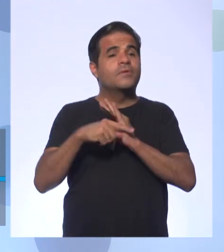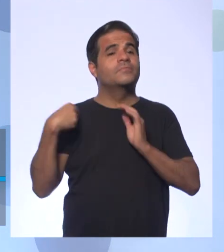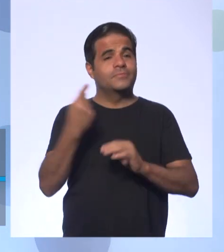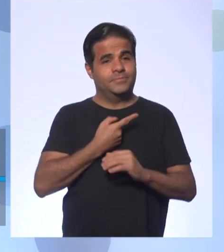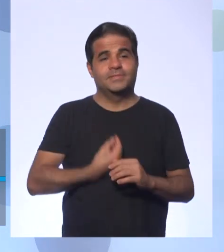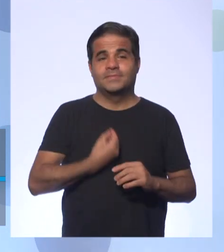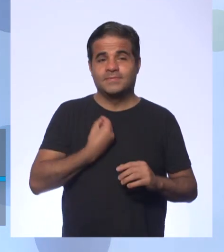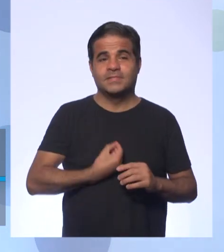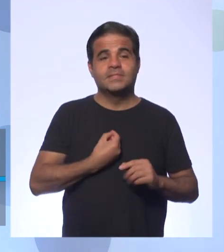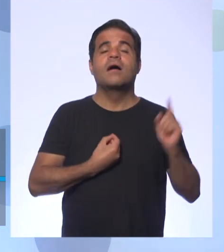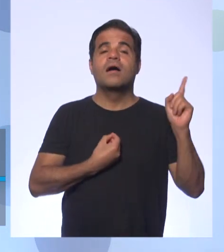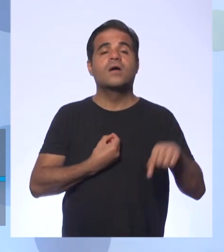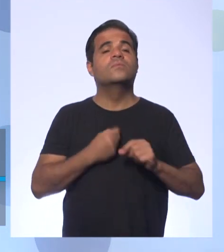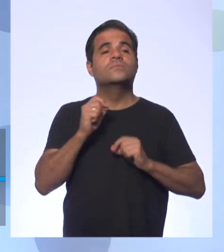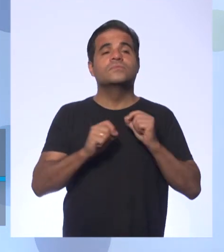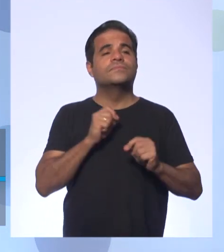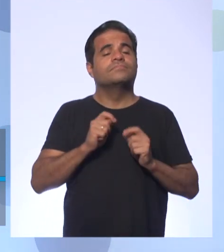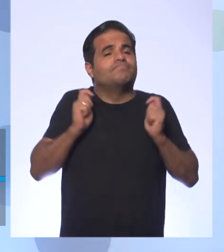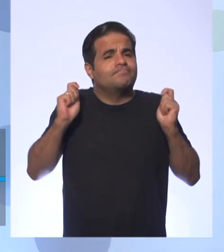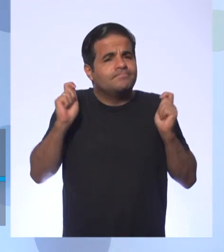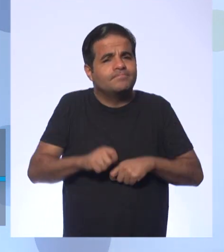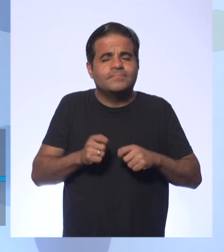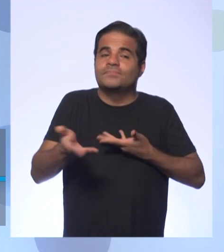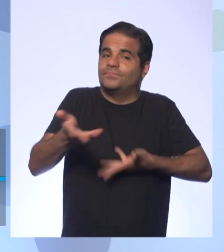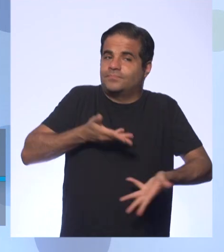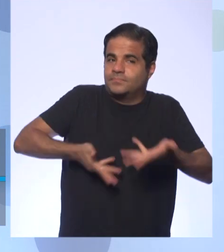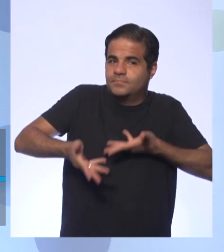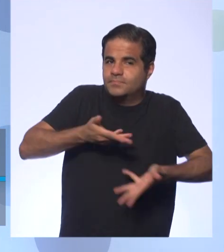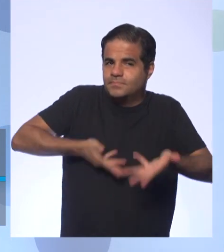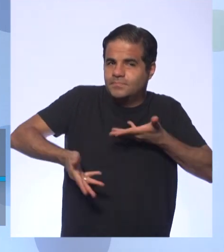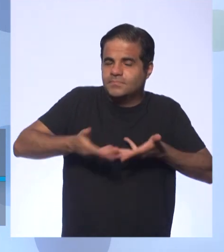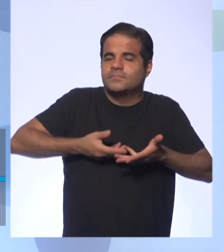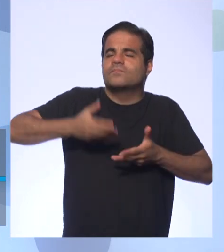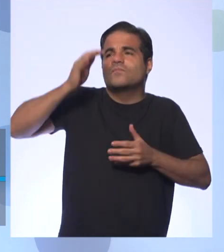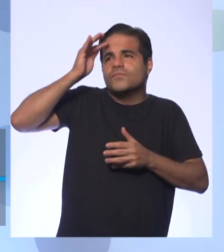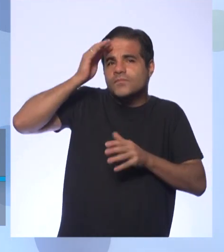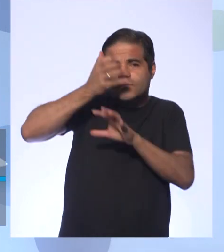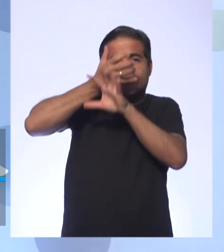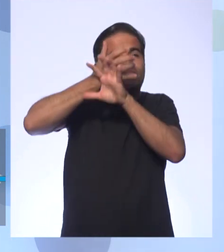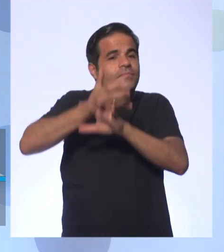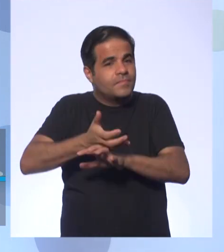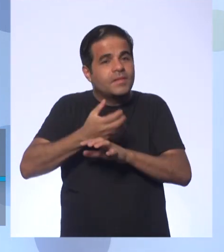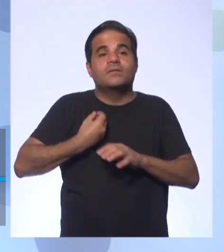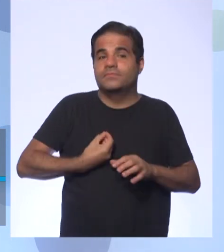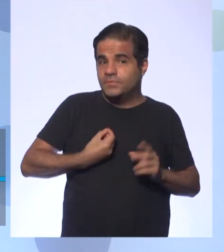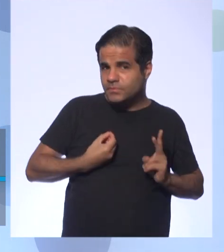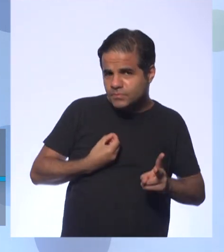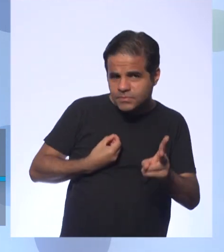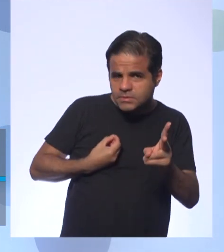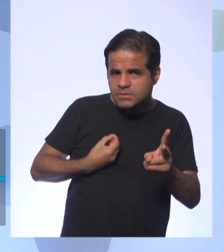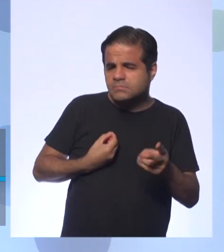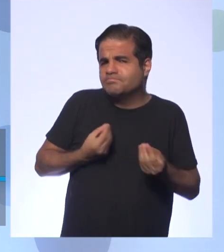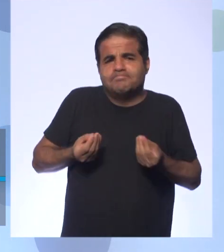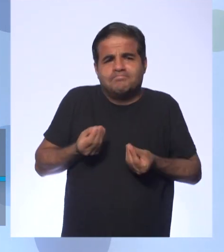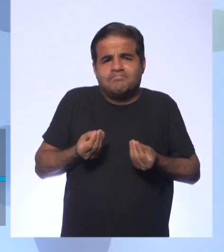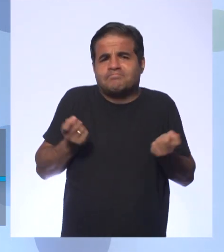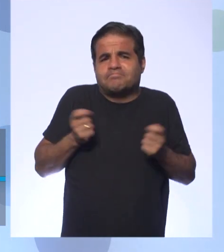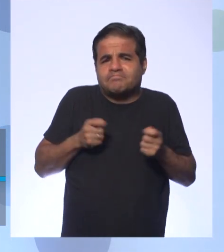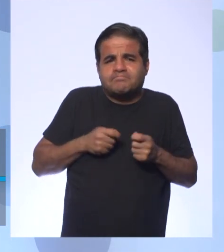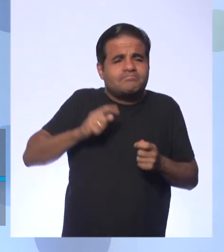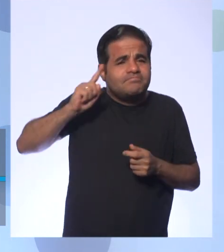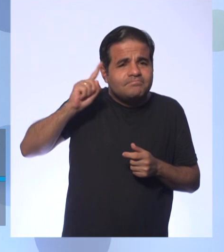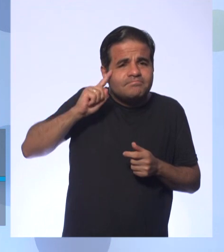todos nós, que é as possíveis relações entre filosofia e vida cotidiana. Como é que a gente pode